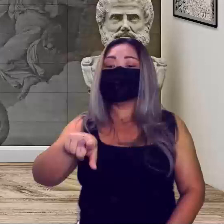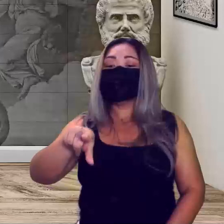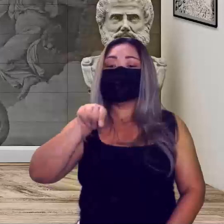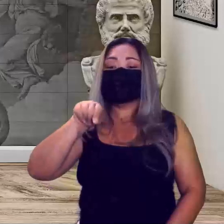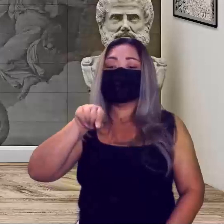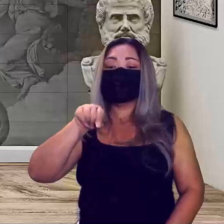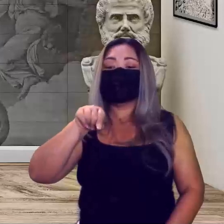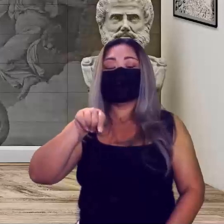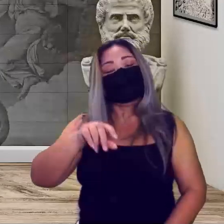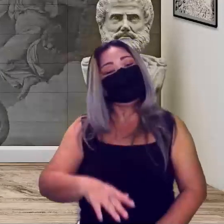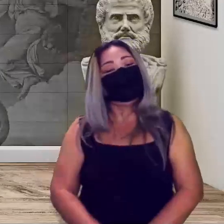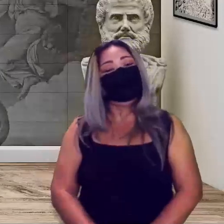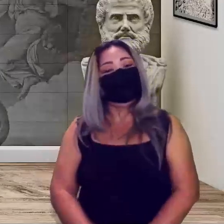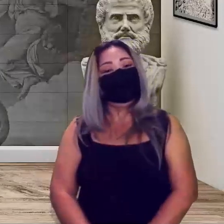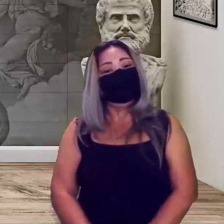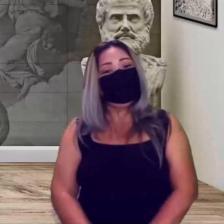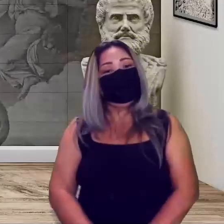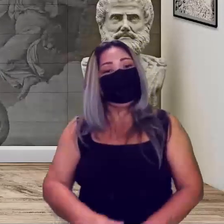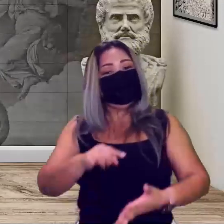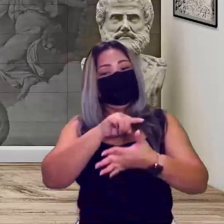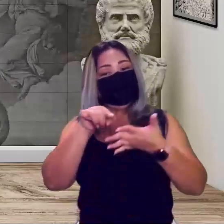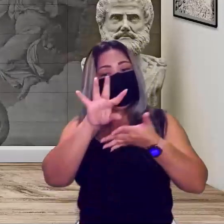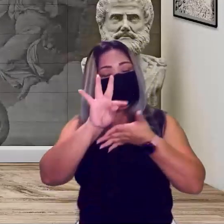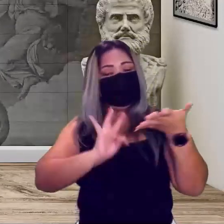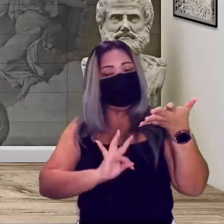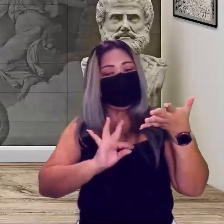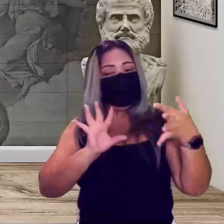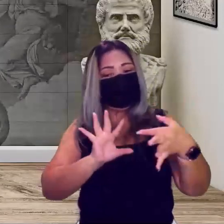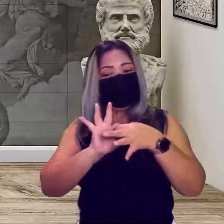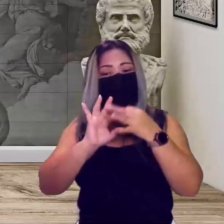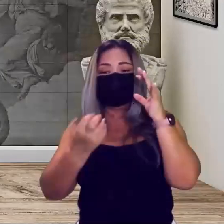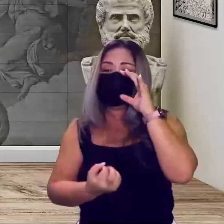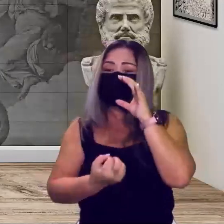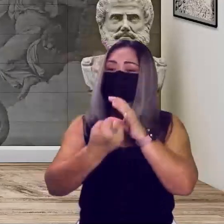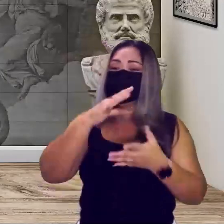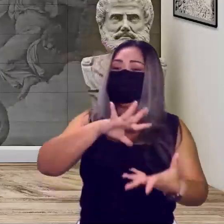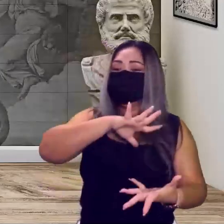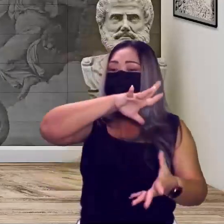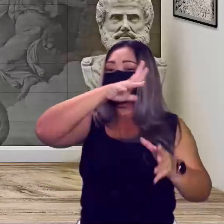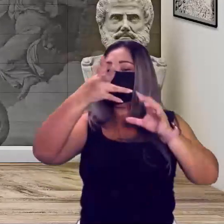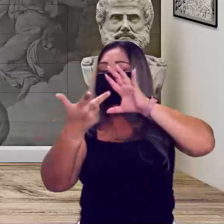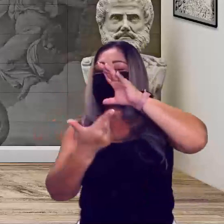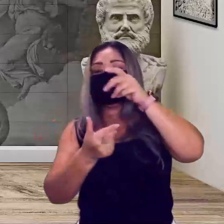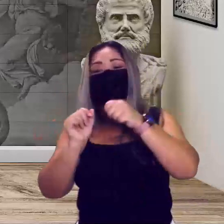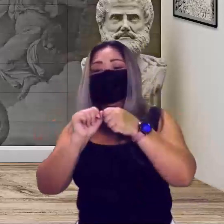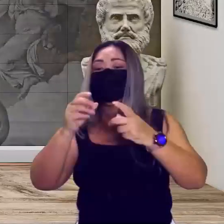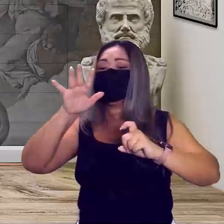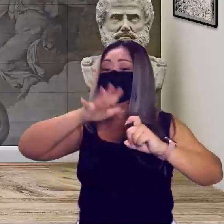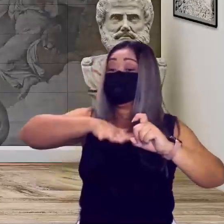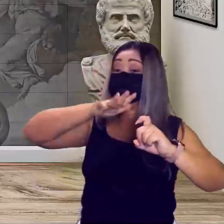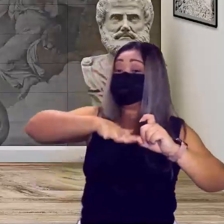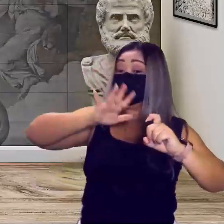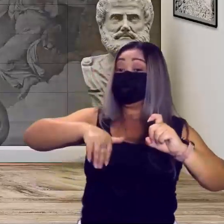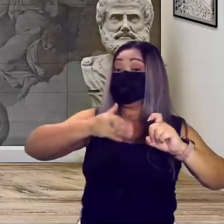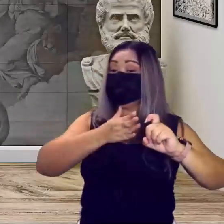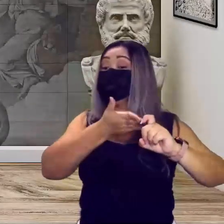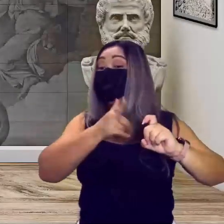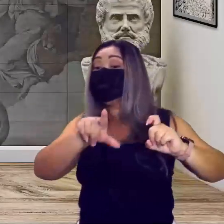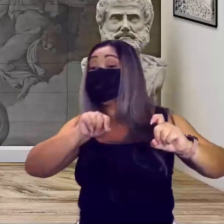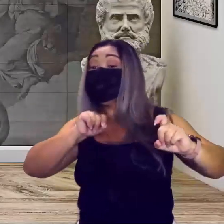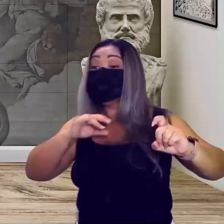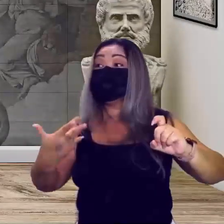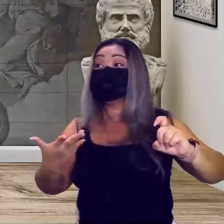optou aí com relação ao texto, né, sobre a origem de tudo, né, sobre a mitologia? Qual